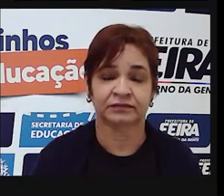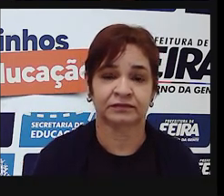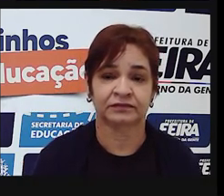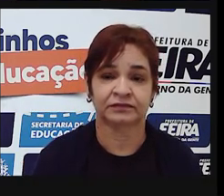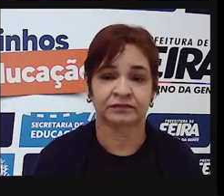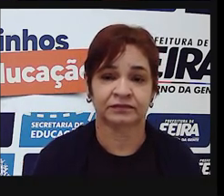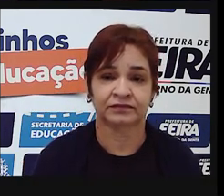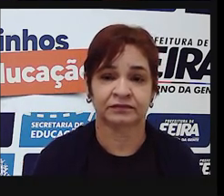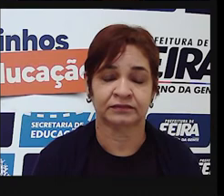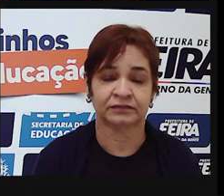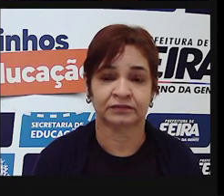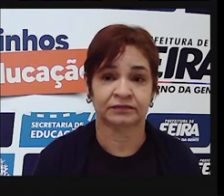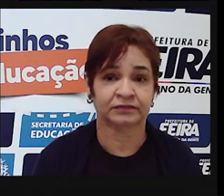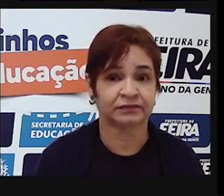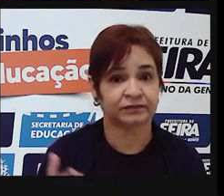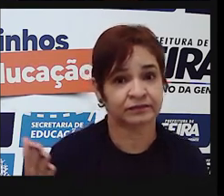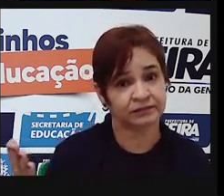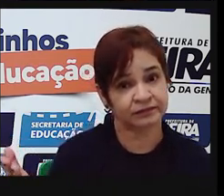Daniela Mercury,